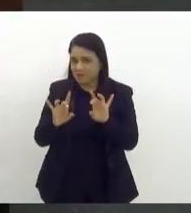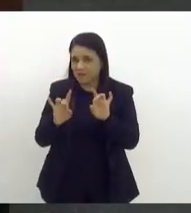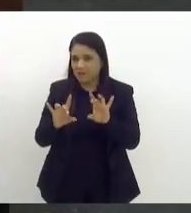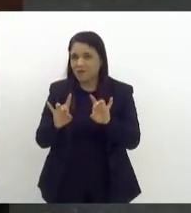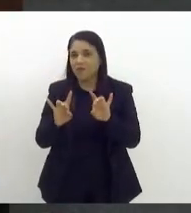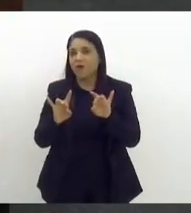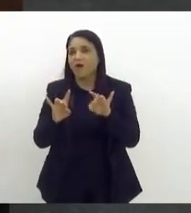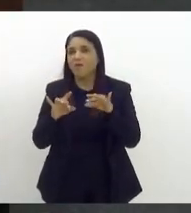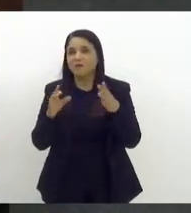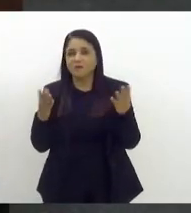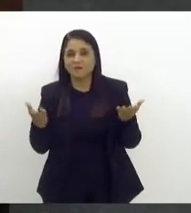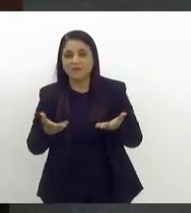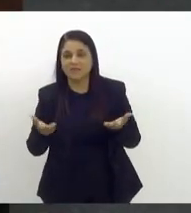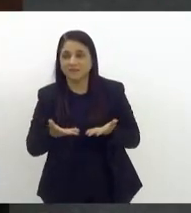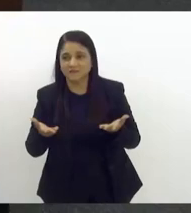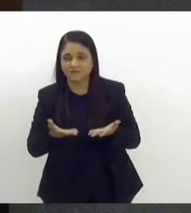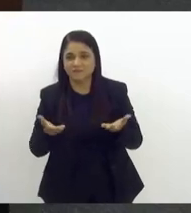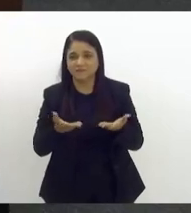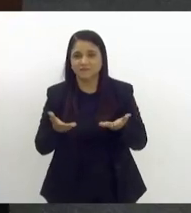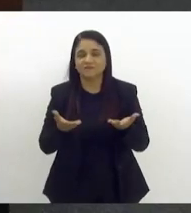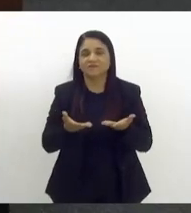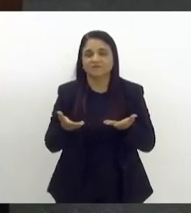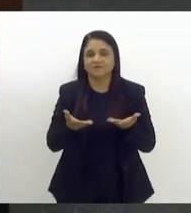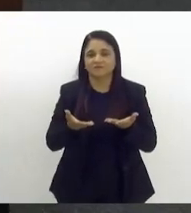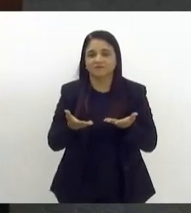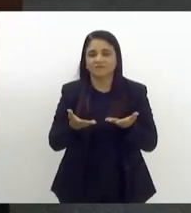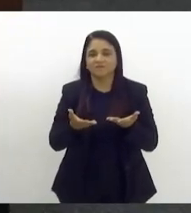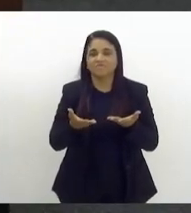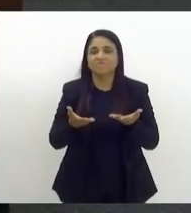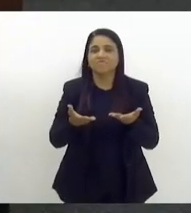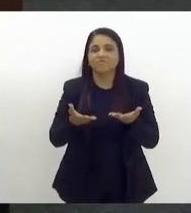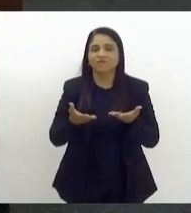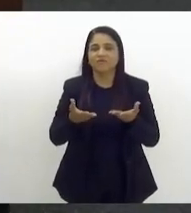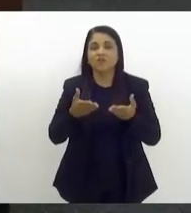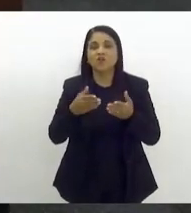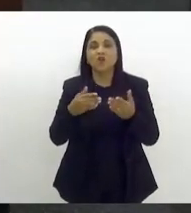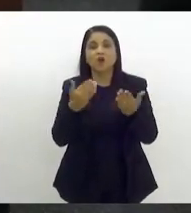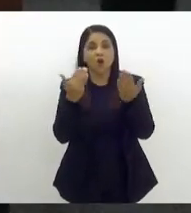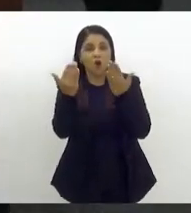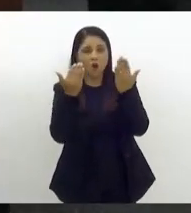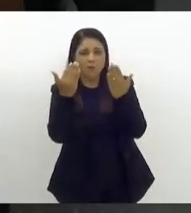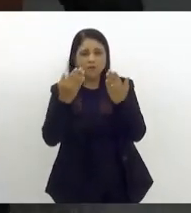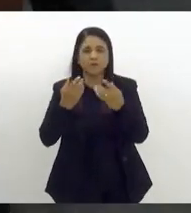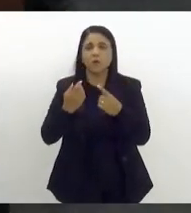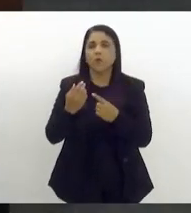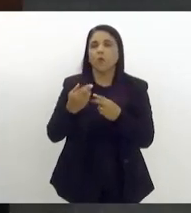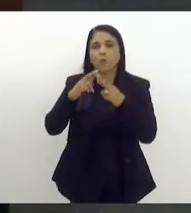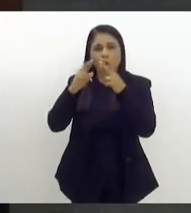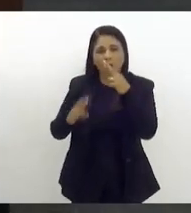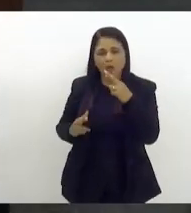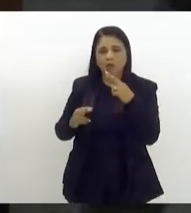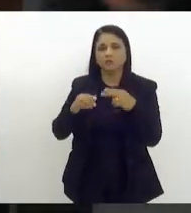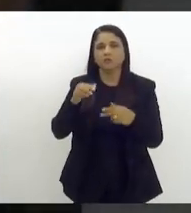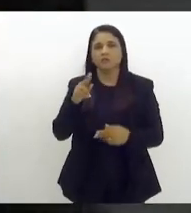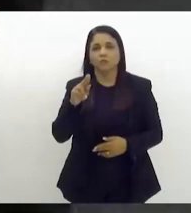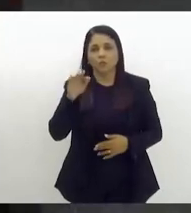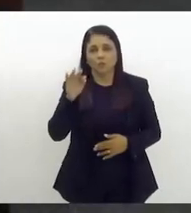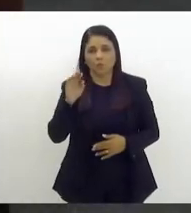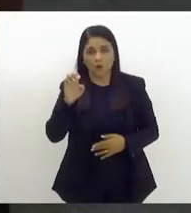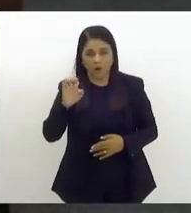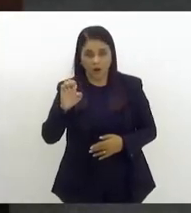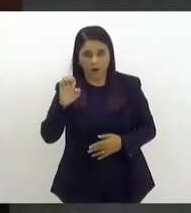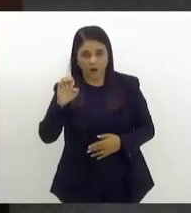de hoje, que estão muito defasados, né, em comparação ao UERJ, ao UENF e outras